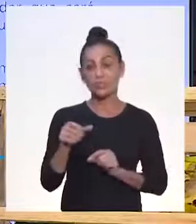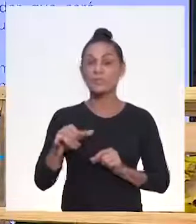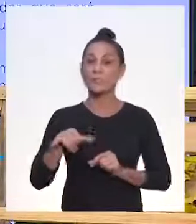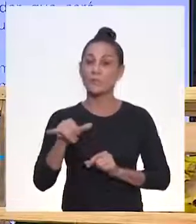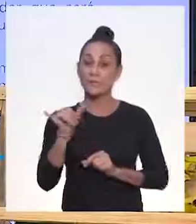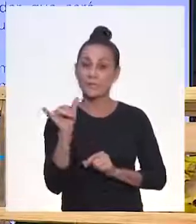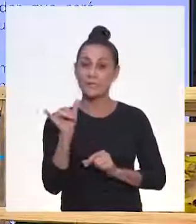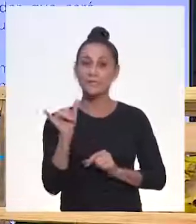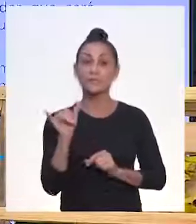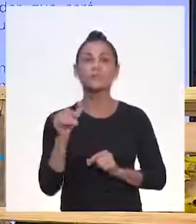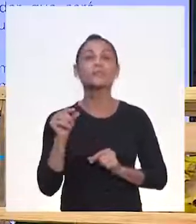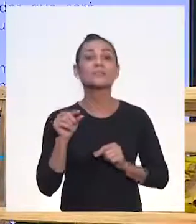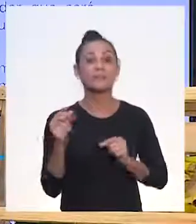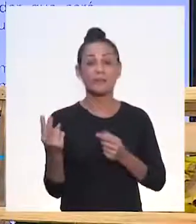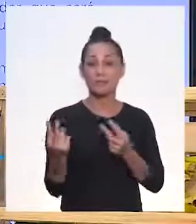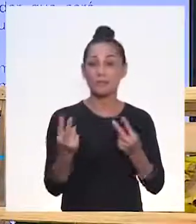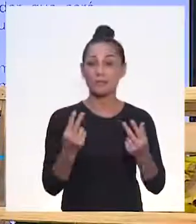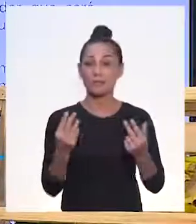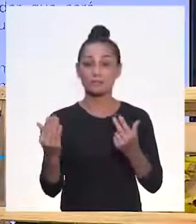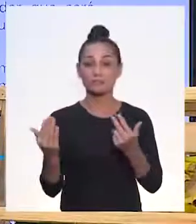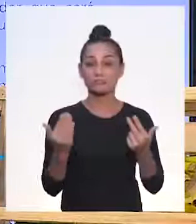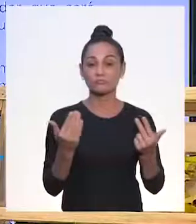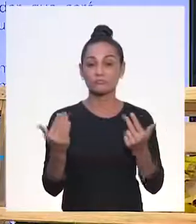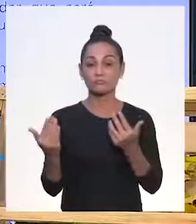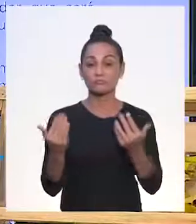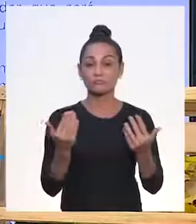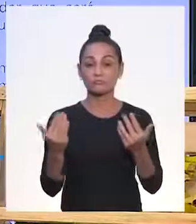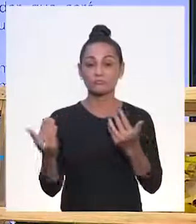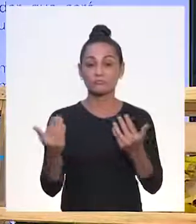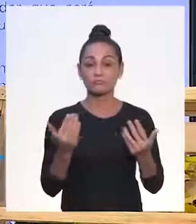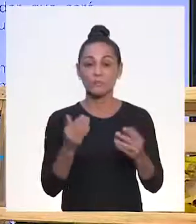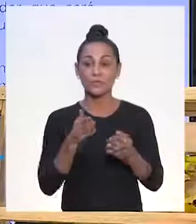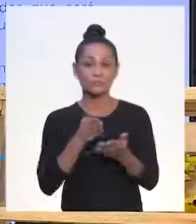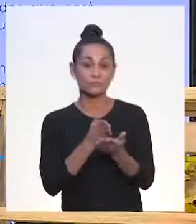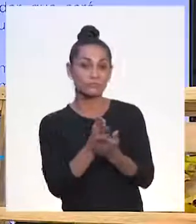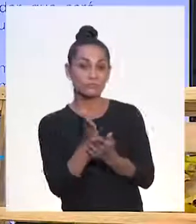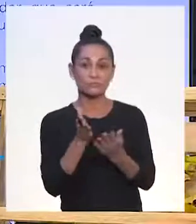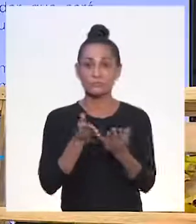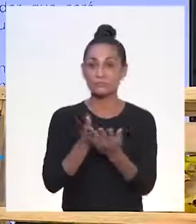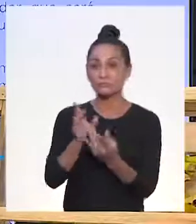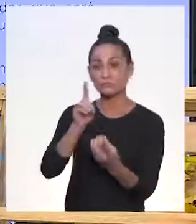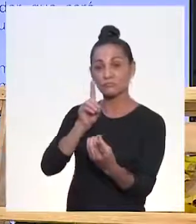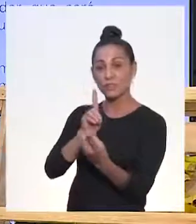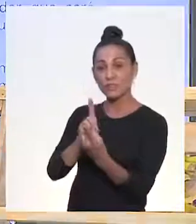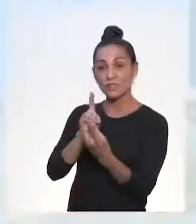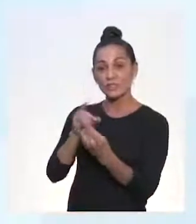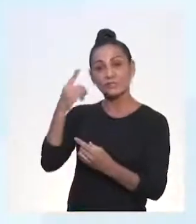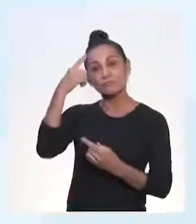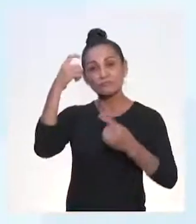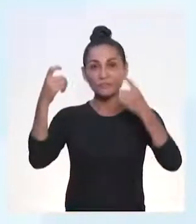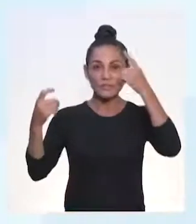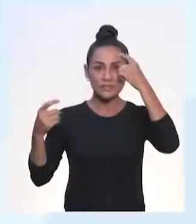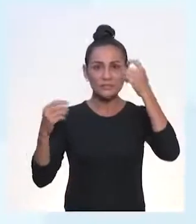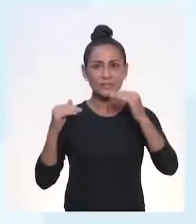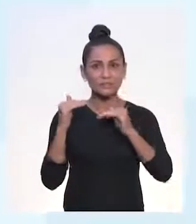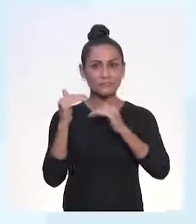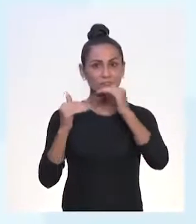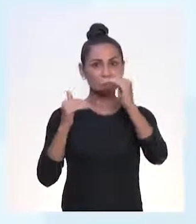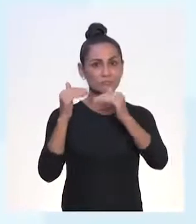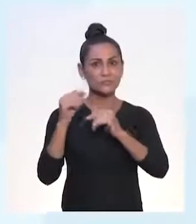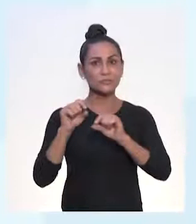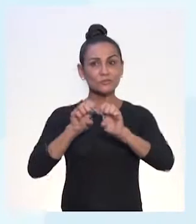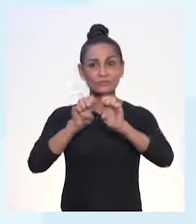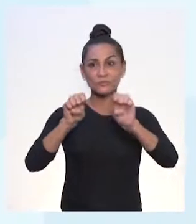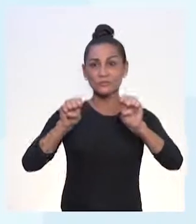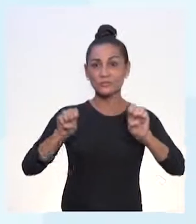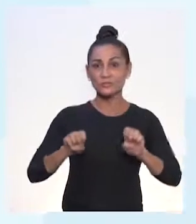que atender as duas ali ao mesmo tempo. Beleza? Legal. Então, olhando nessa ideia aí da construção, então, o sistema de